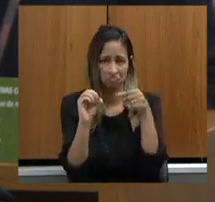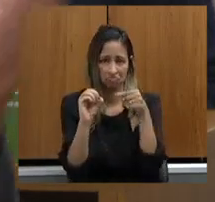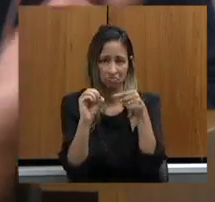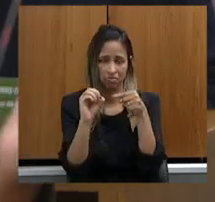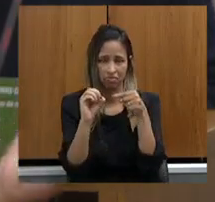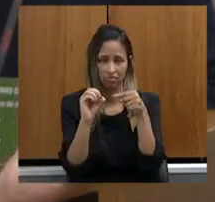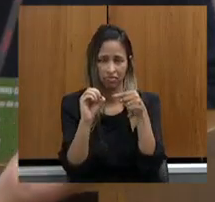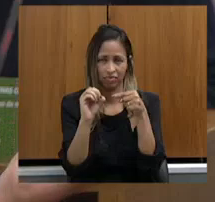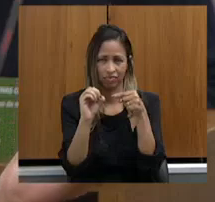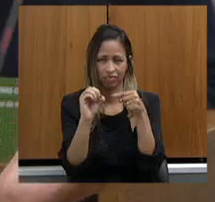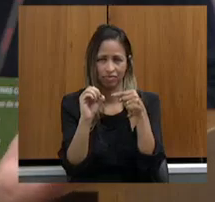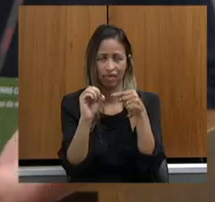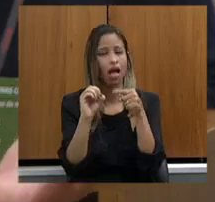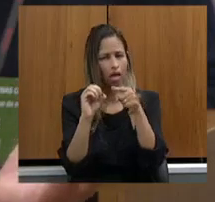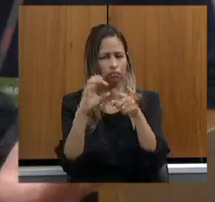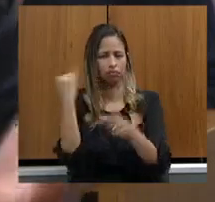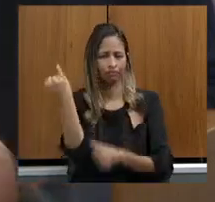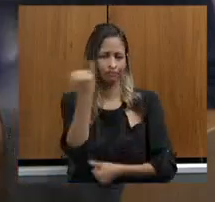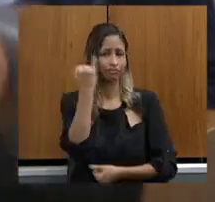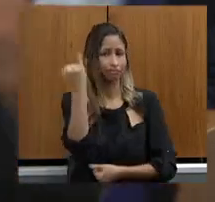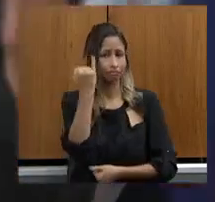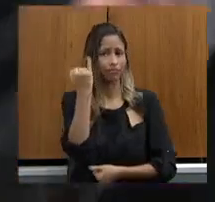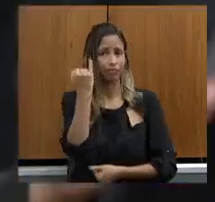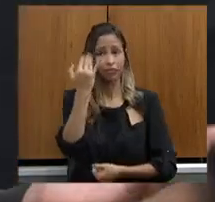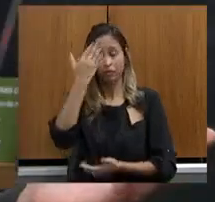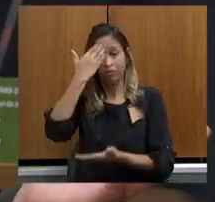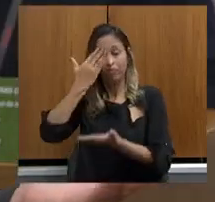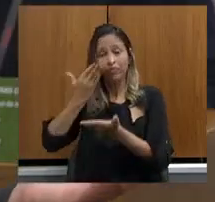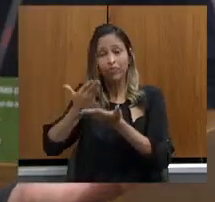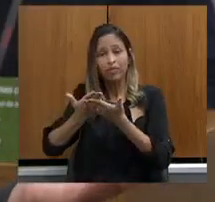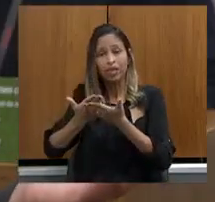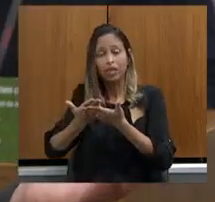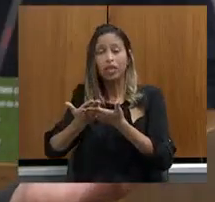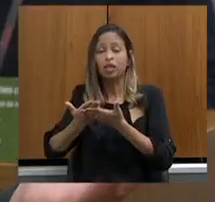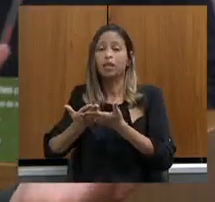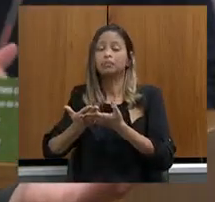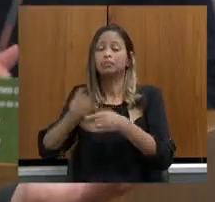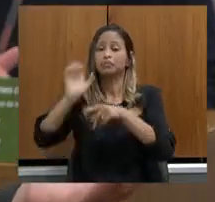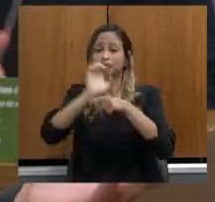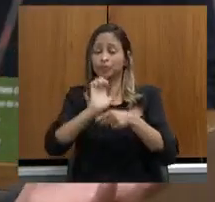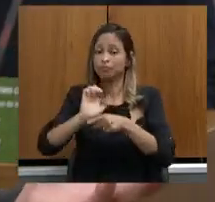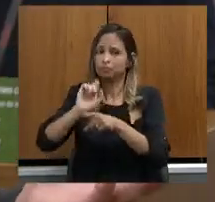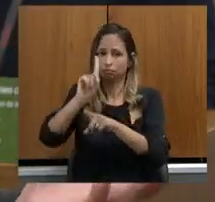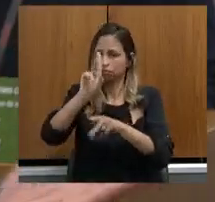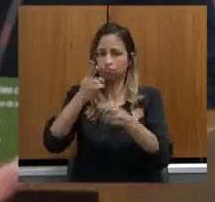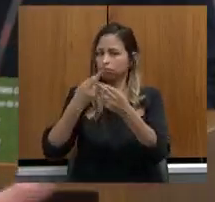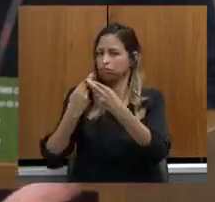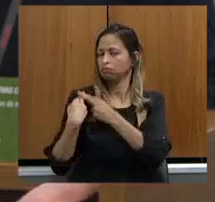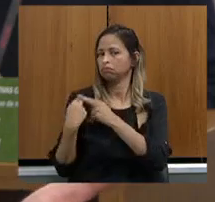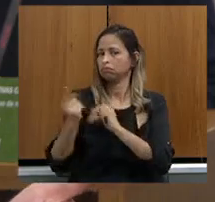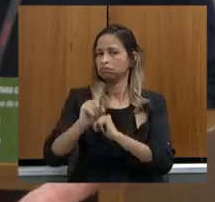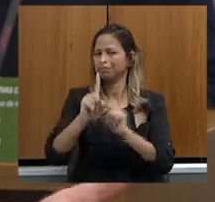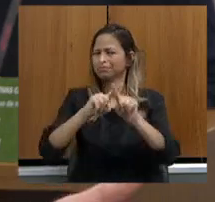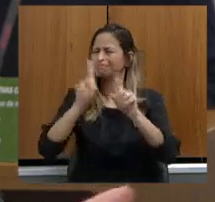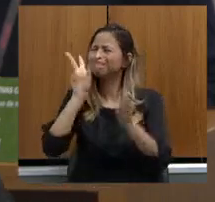é parecido um prêmio importante creio que o estado não é responsável por isso mas sinceramente